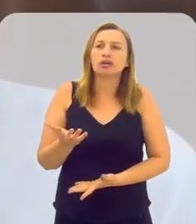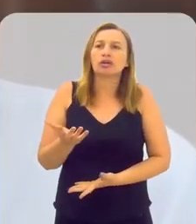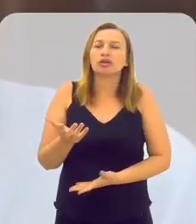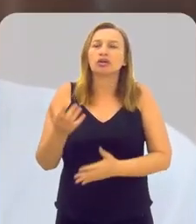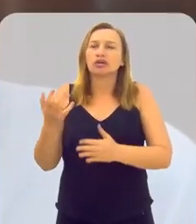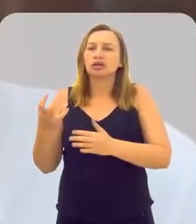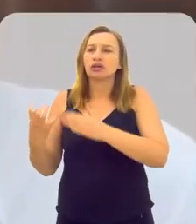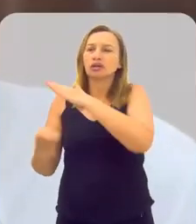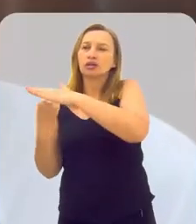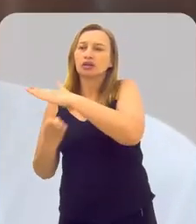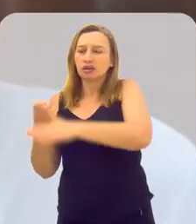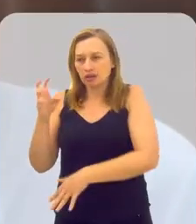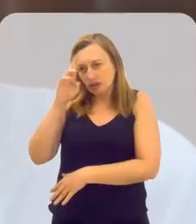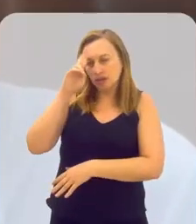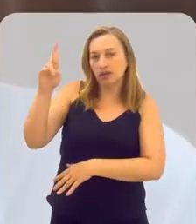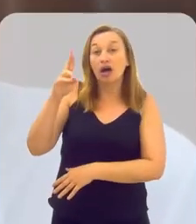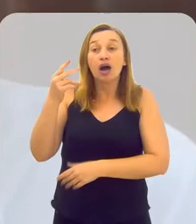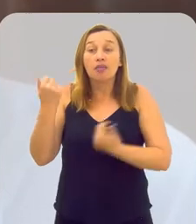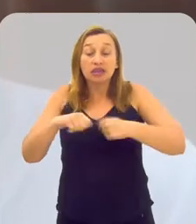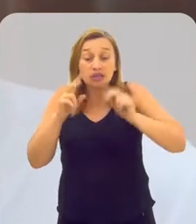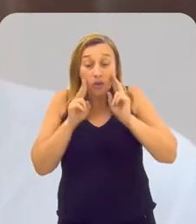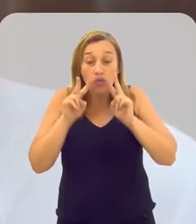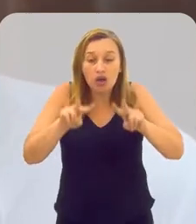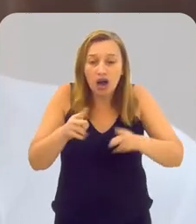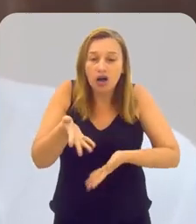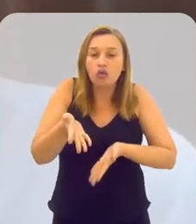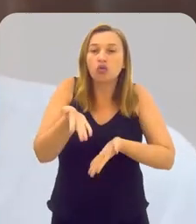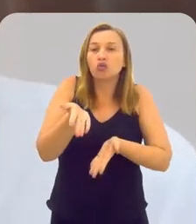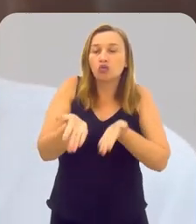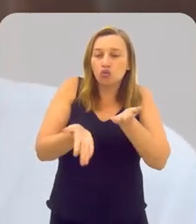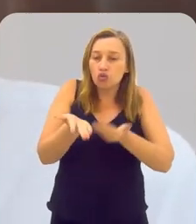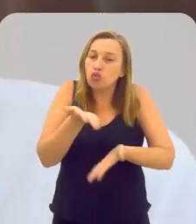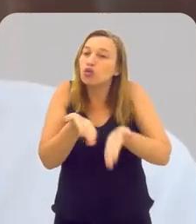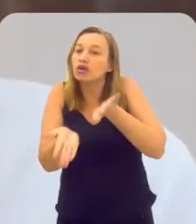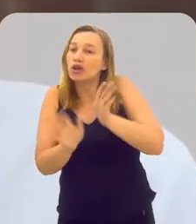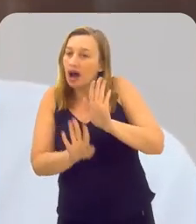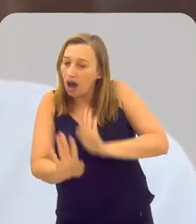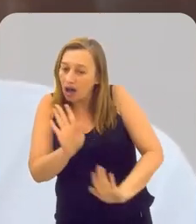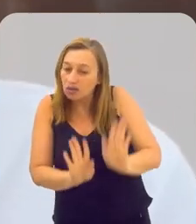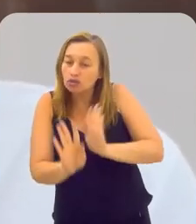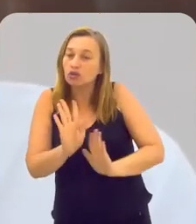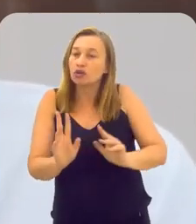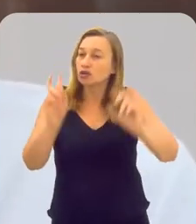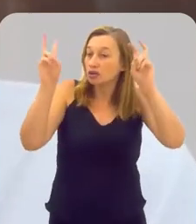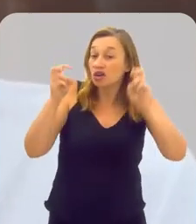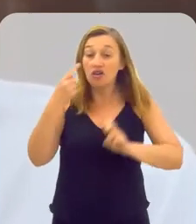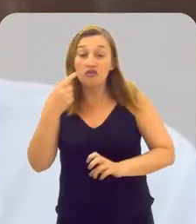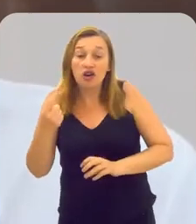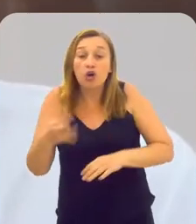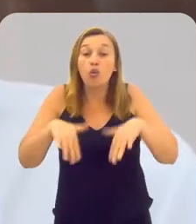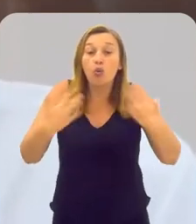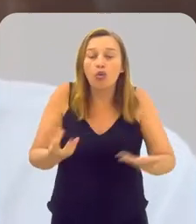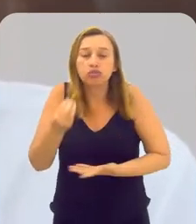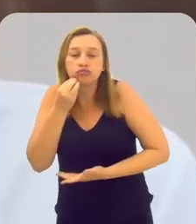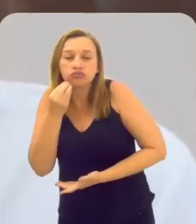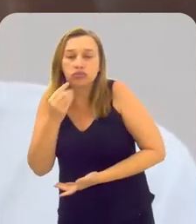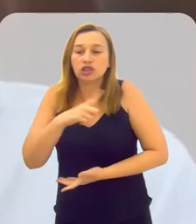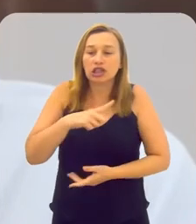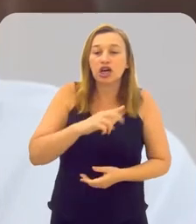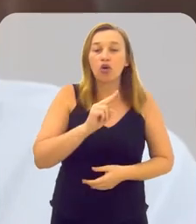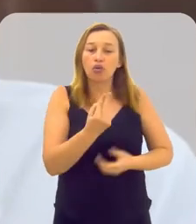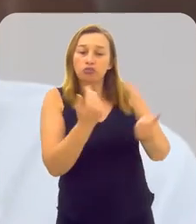dia do empresário. Ele precisa olhar com muito cuidado para essas questões, identificar quais são